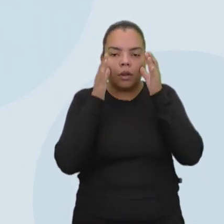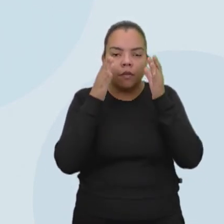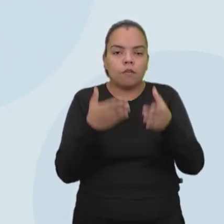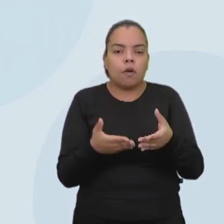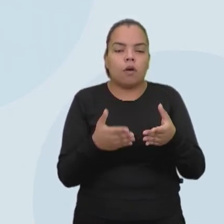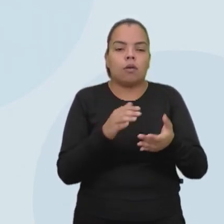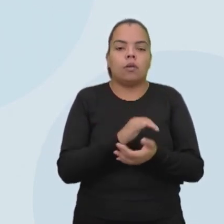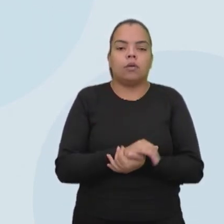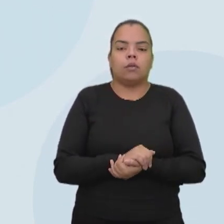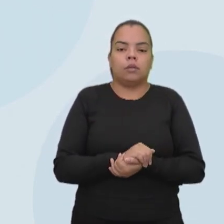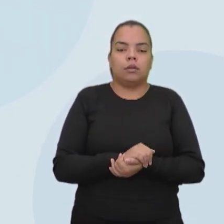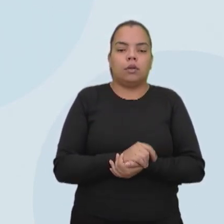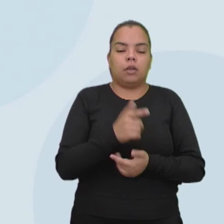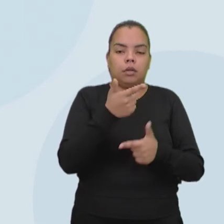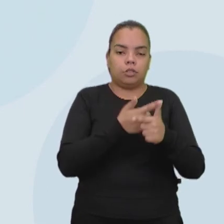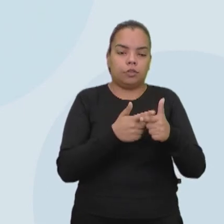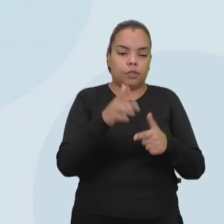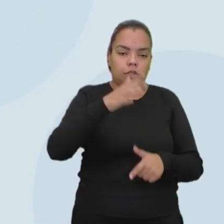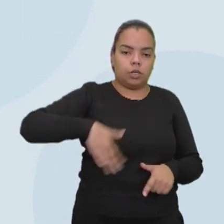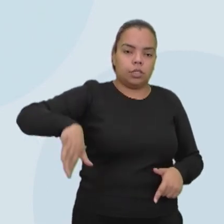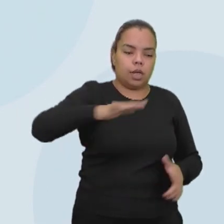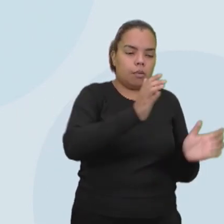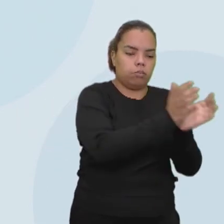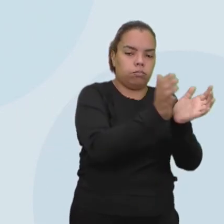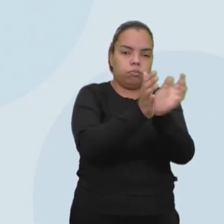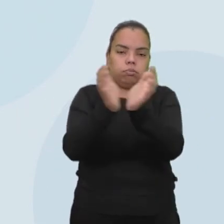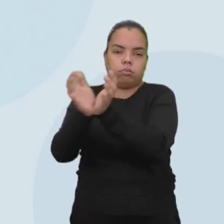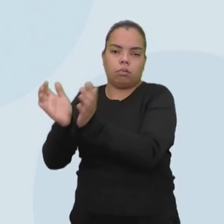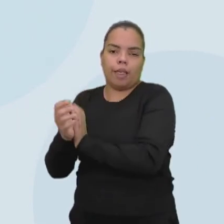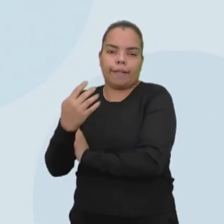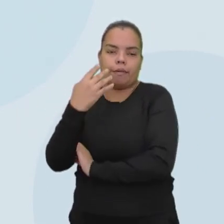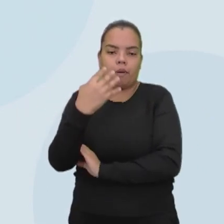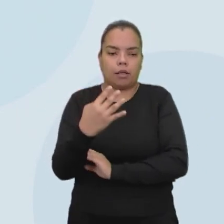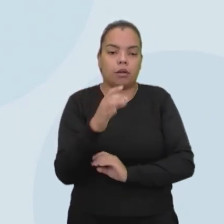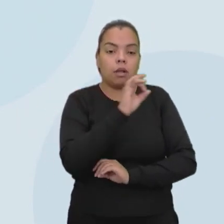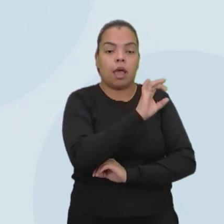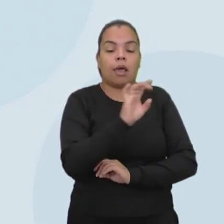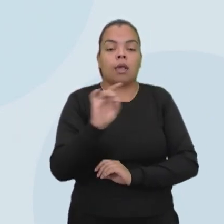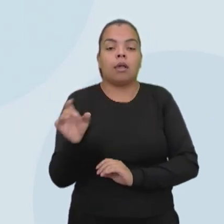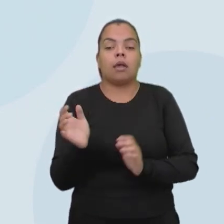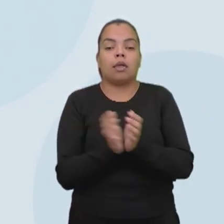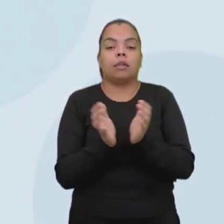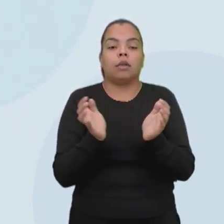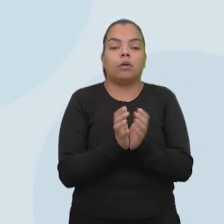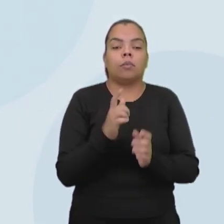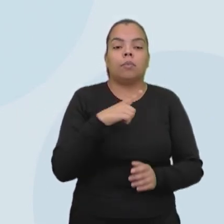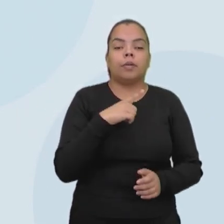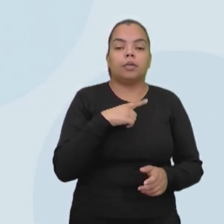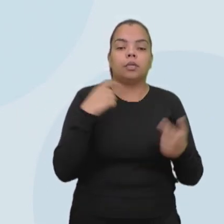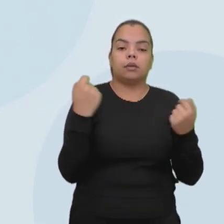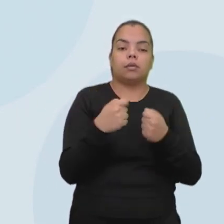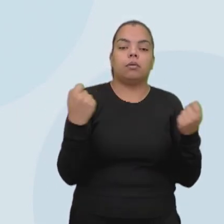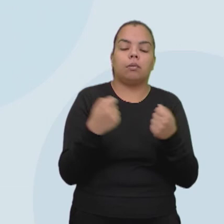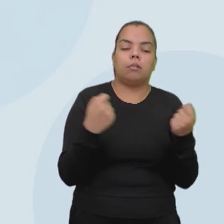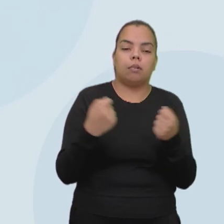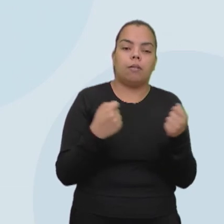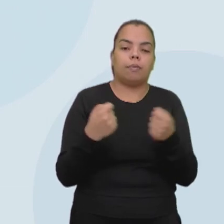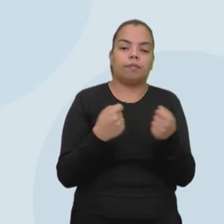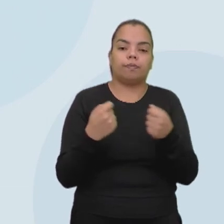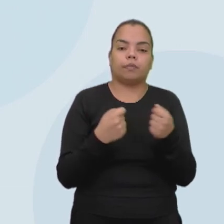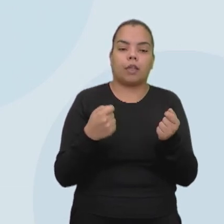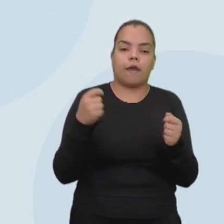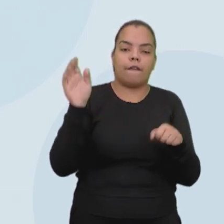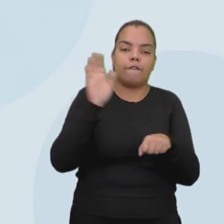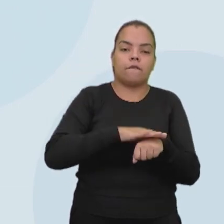grupos e, a partir disso, cada grupo deve elaborar 5 questões com 3 alternativas cada. As questões devem